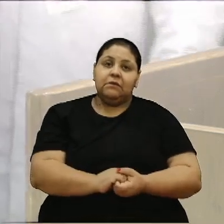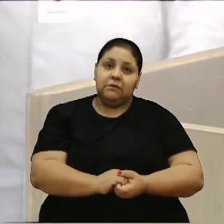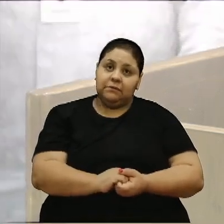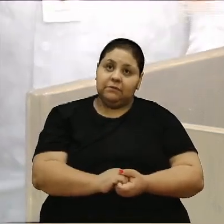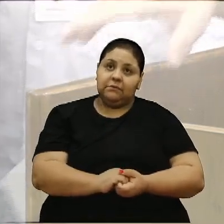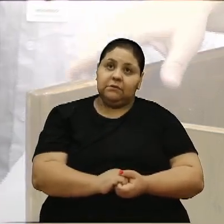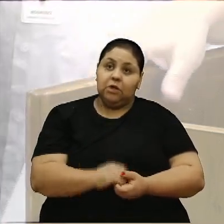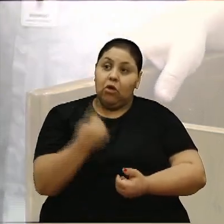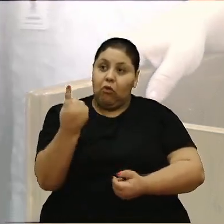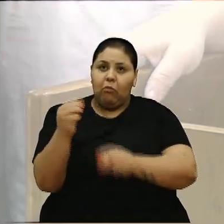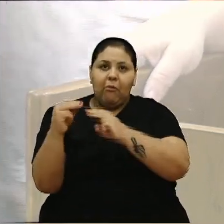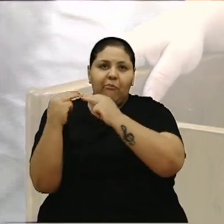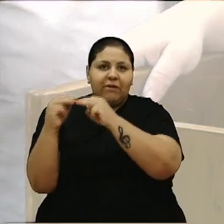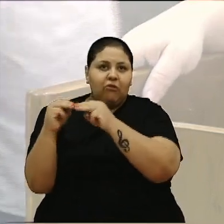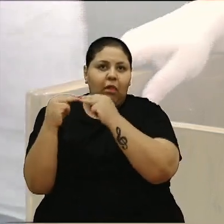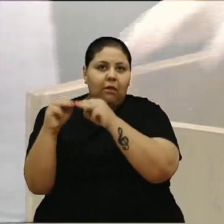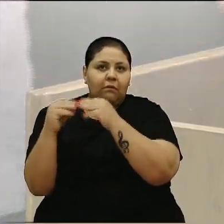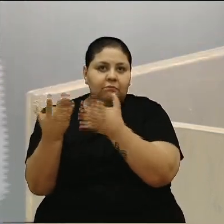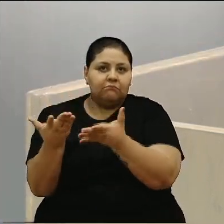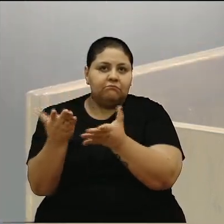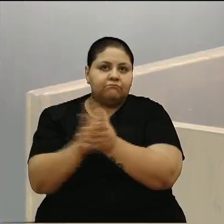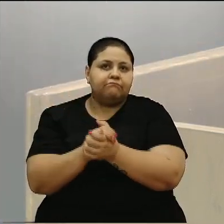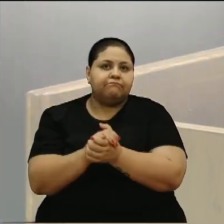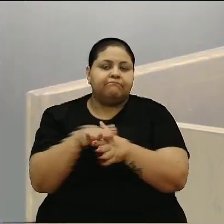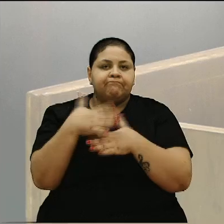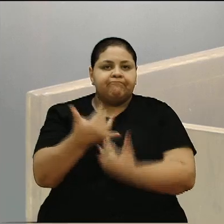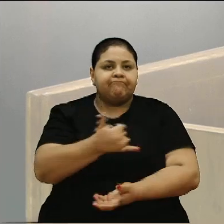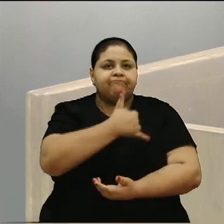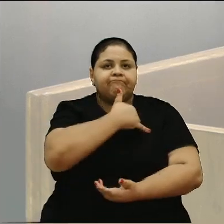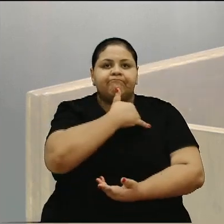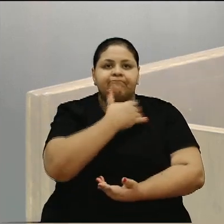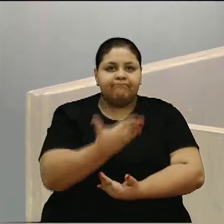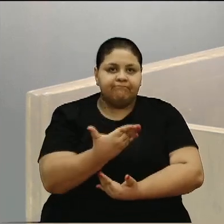Com uma patrola. Então,